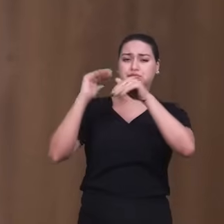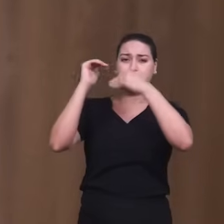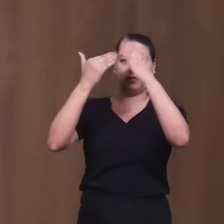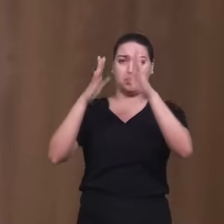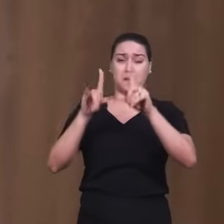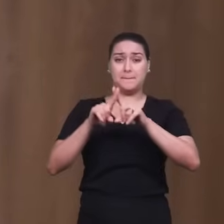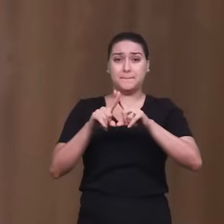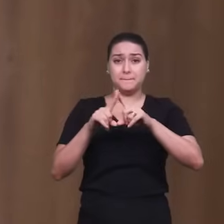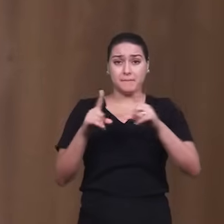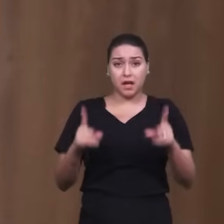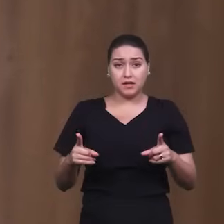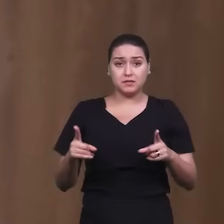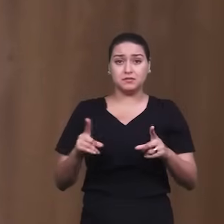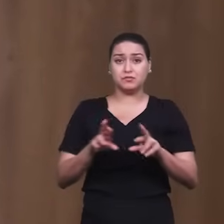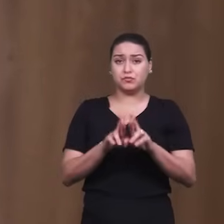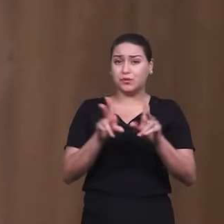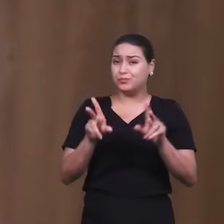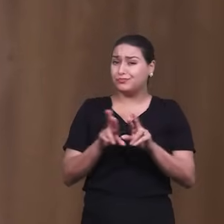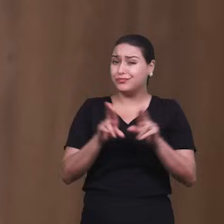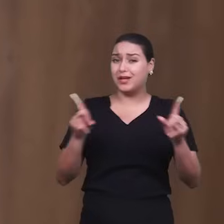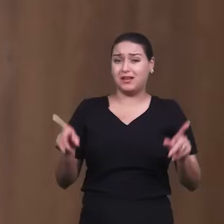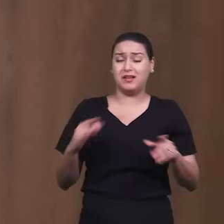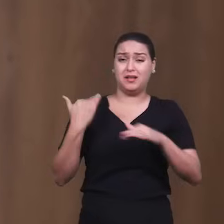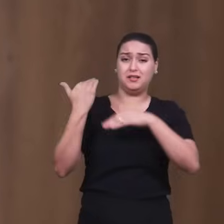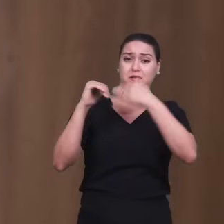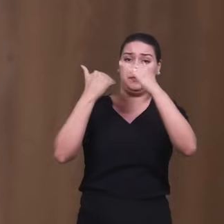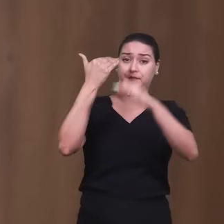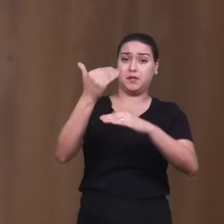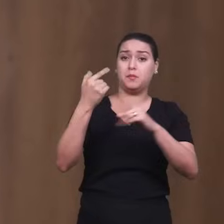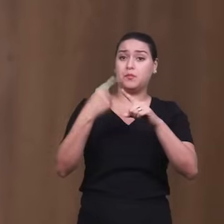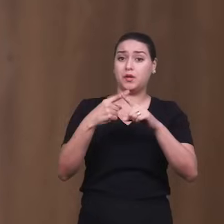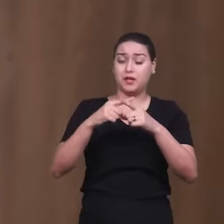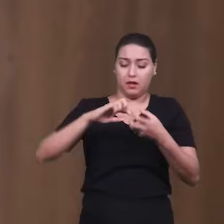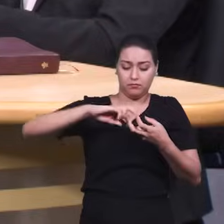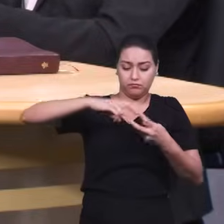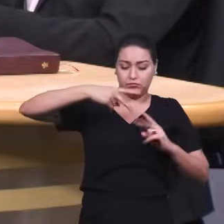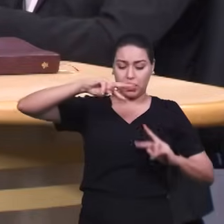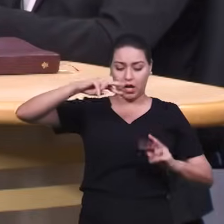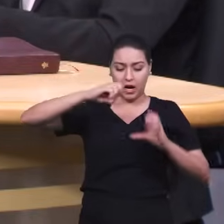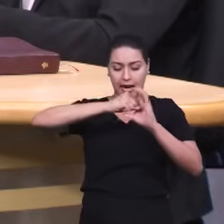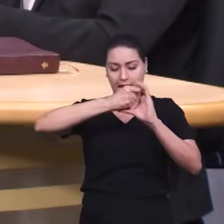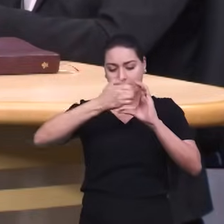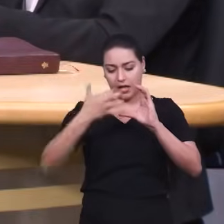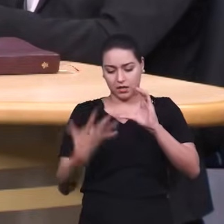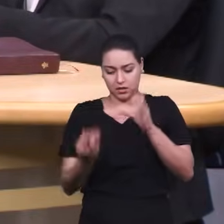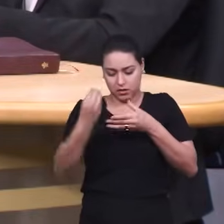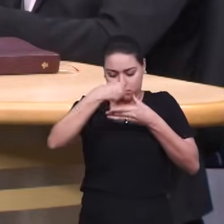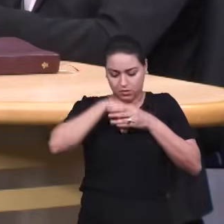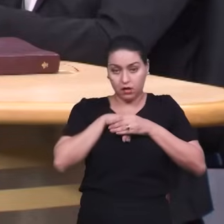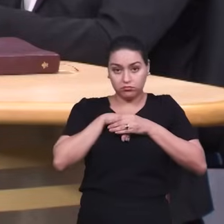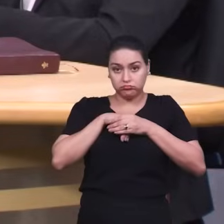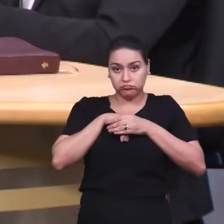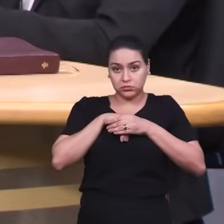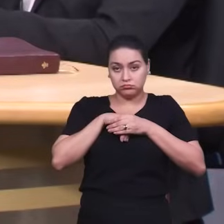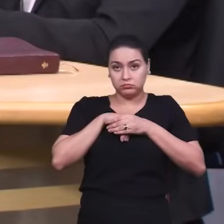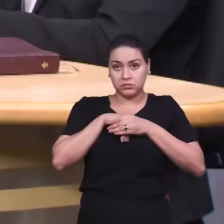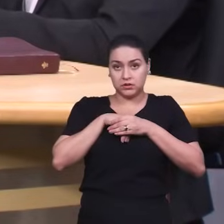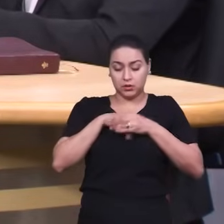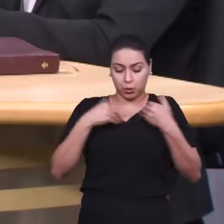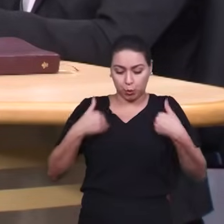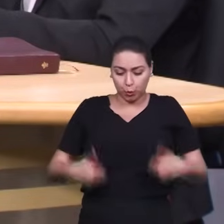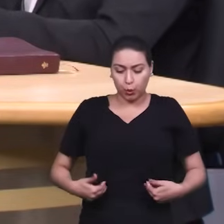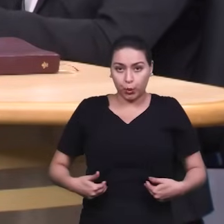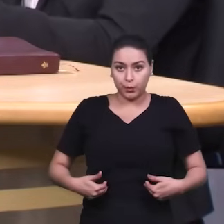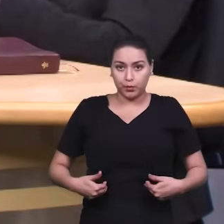que esses fatores são os genes, né, são os genes que vão gerar características, né, no